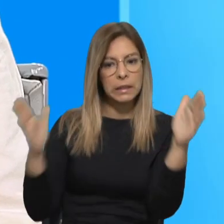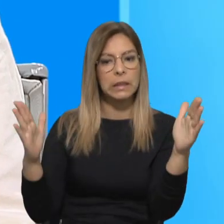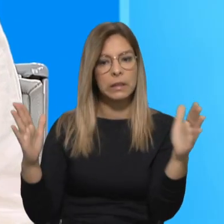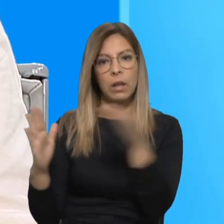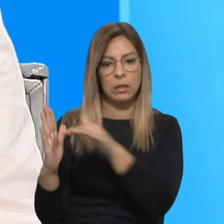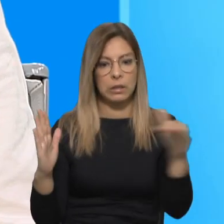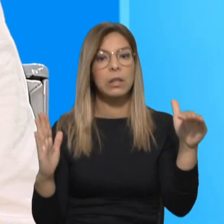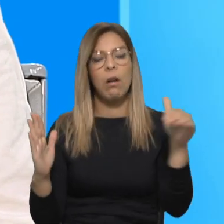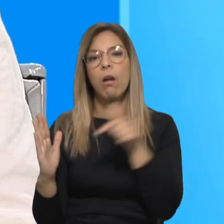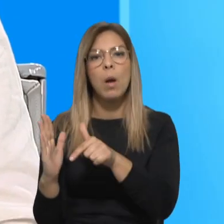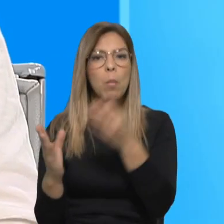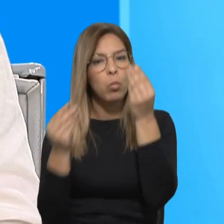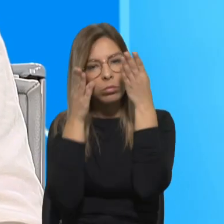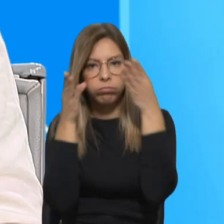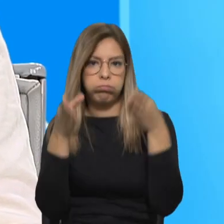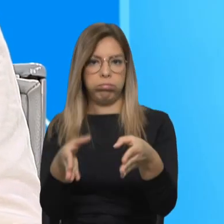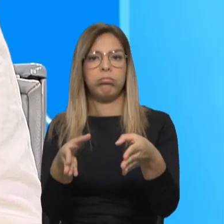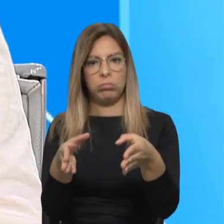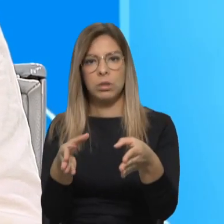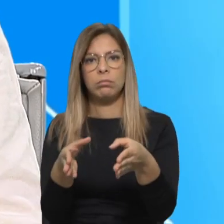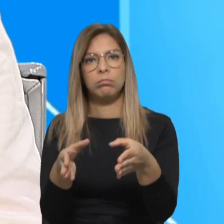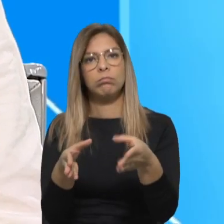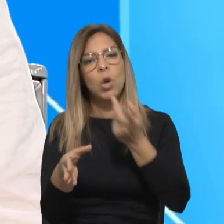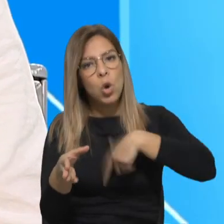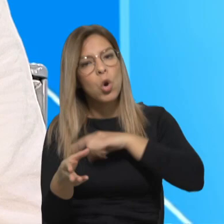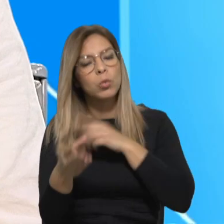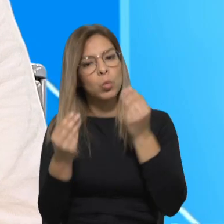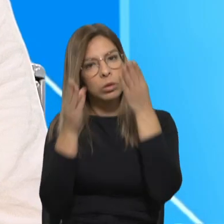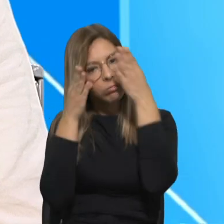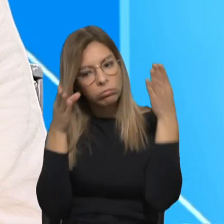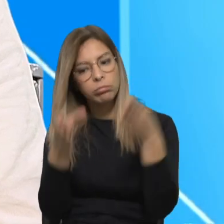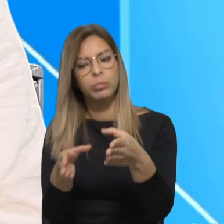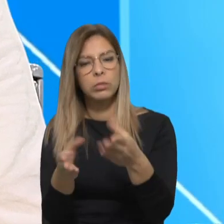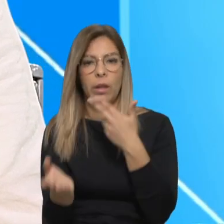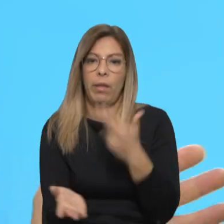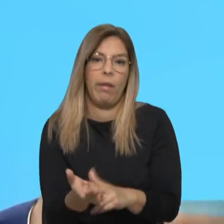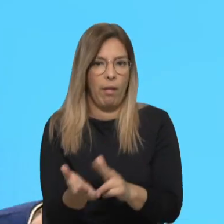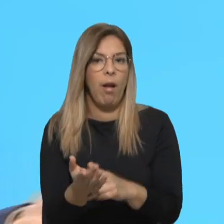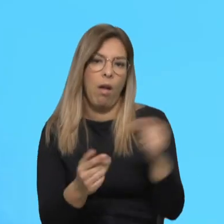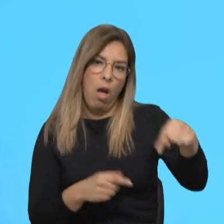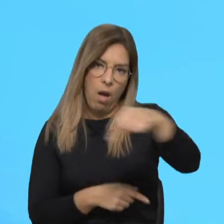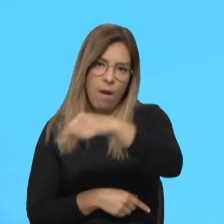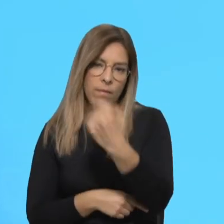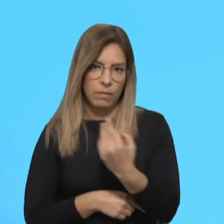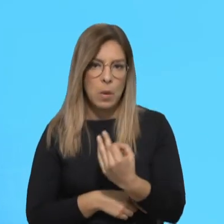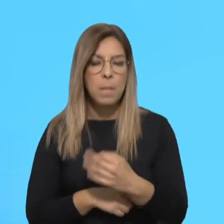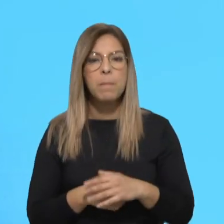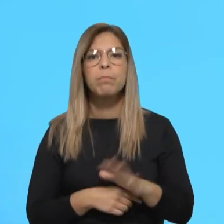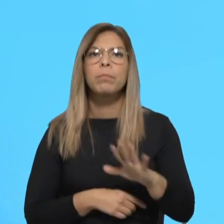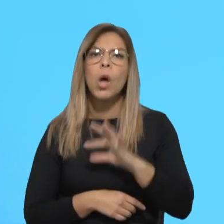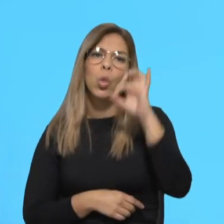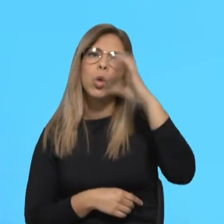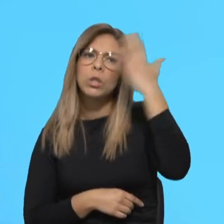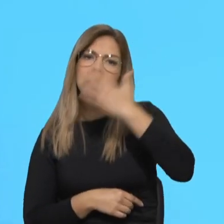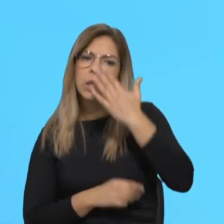atenção muito centrada, que estejamos muito direcionados para esta realidade. Há pouco mais de 8 dias, creio que houve